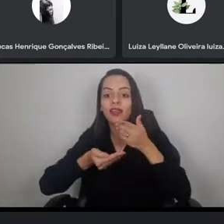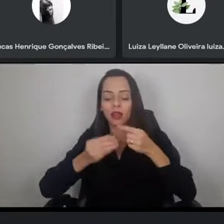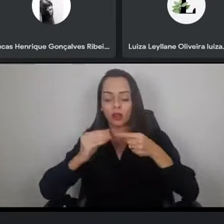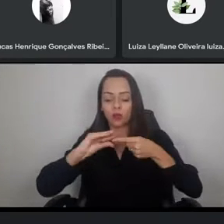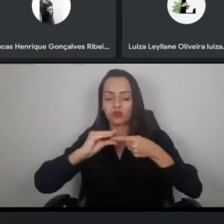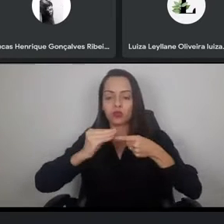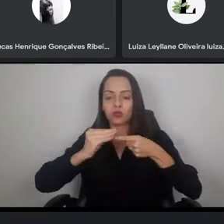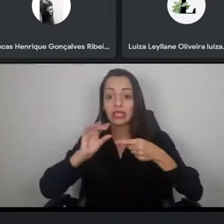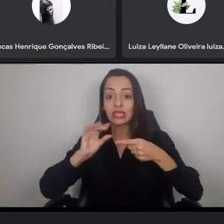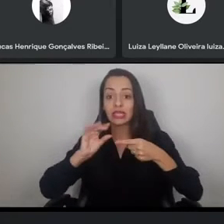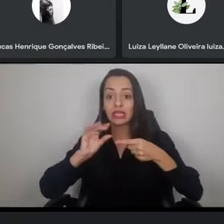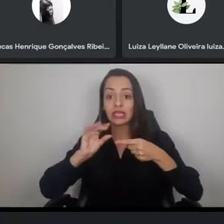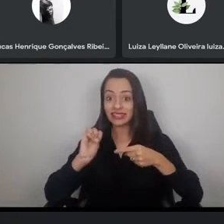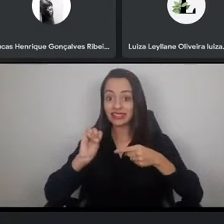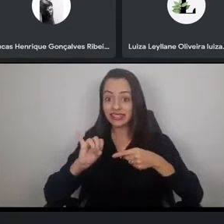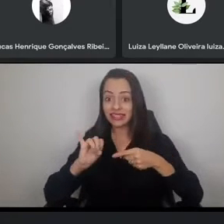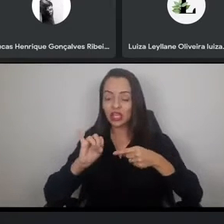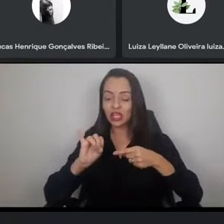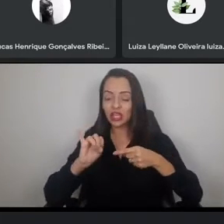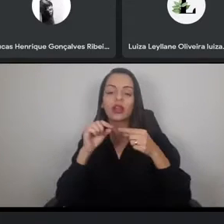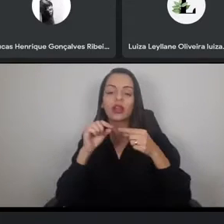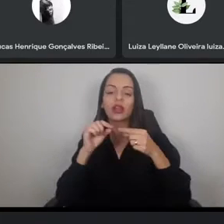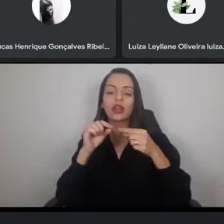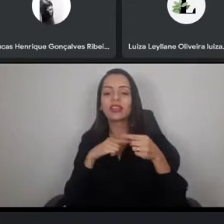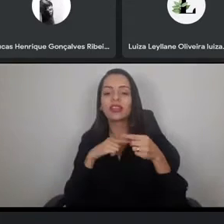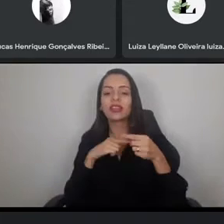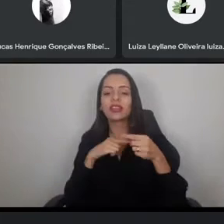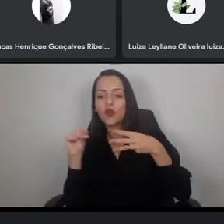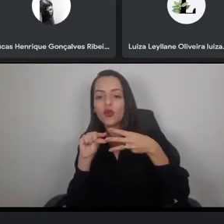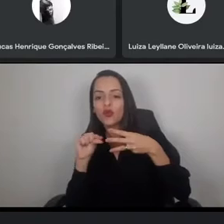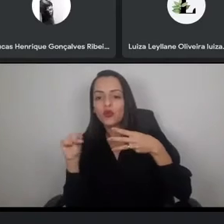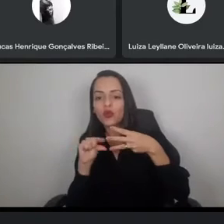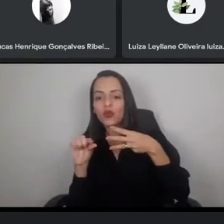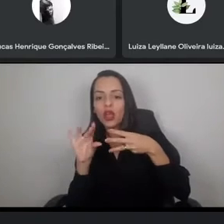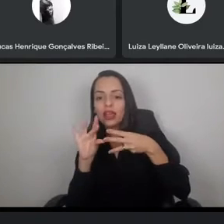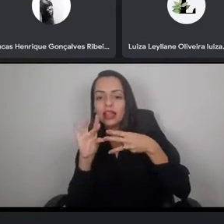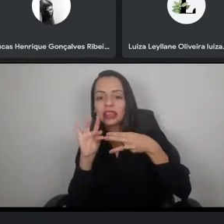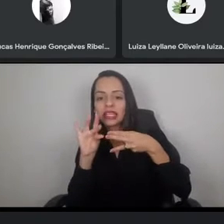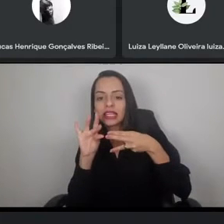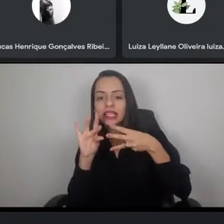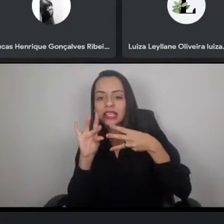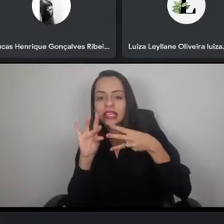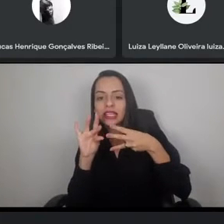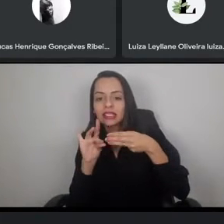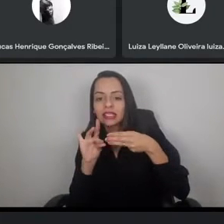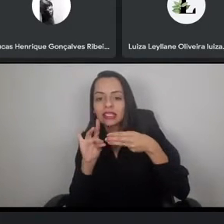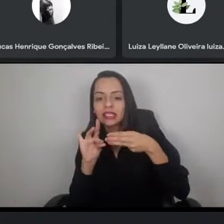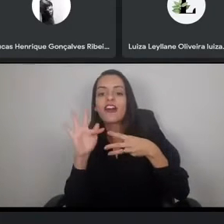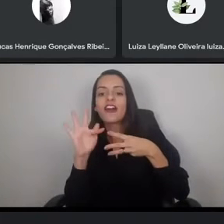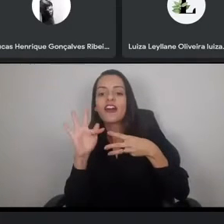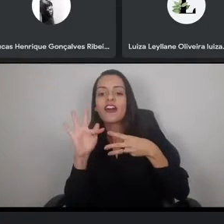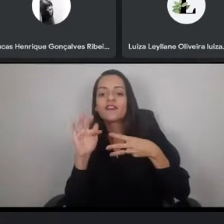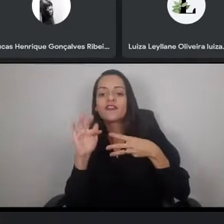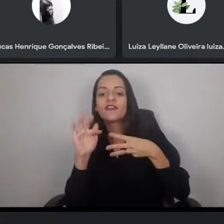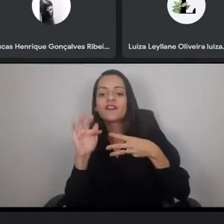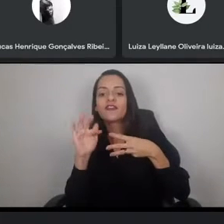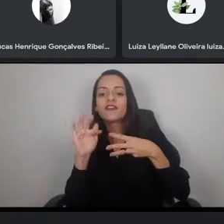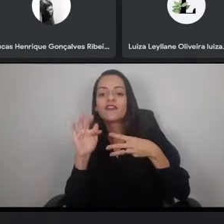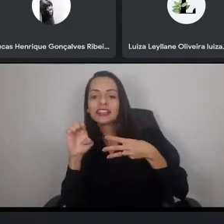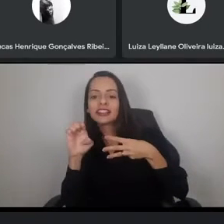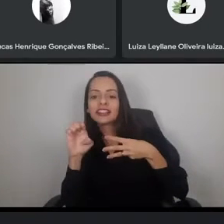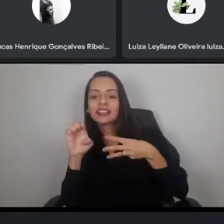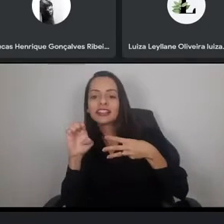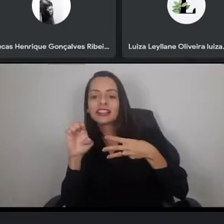encostar uma fase com outra, uma fase com o neutro, ele sofreu o quê? Sofreu um curto-circuito. Houve